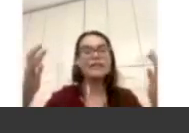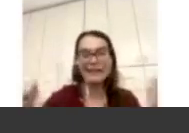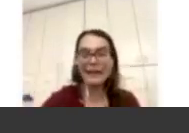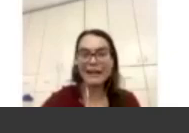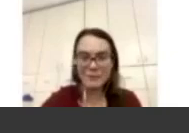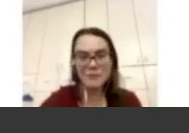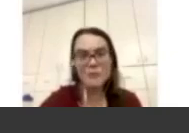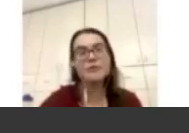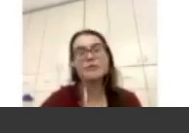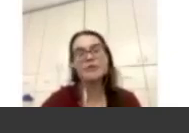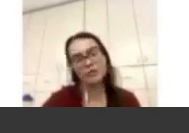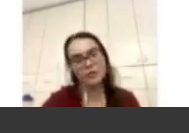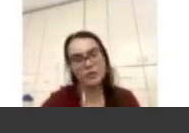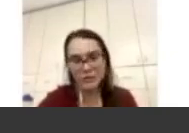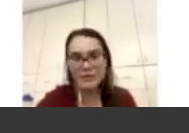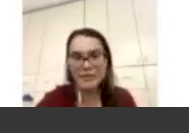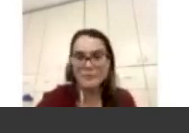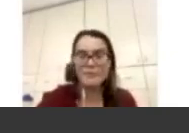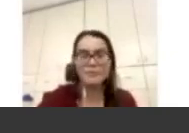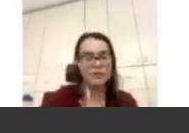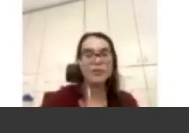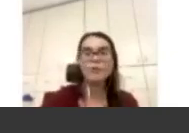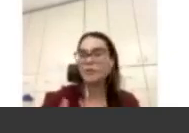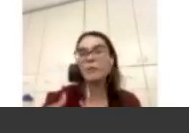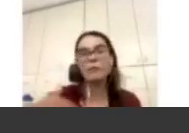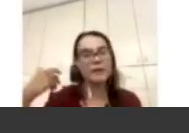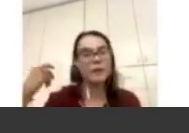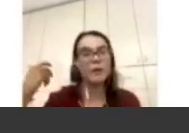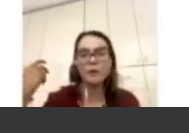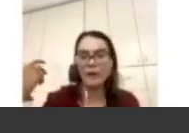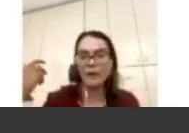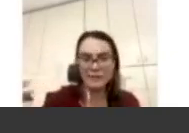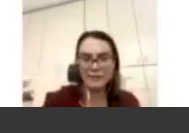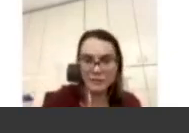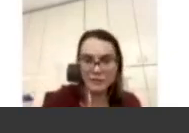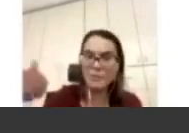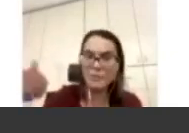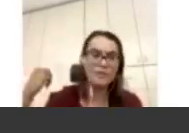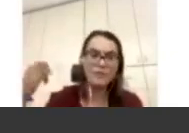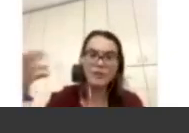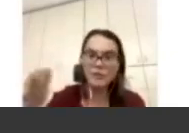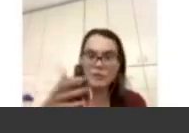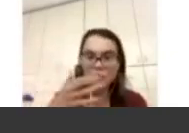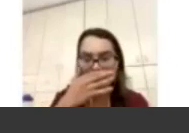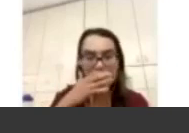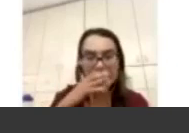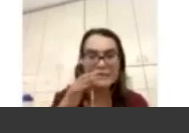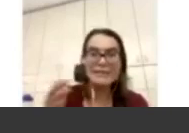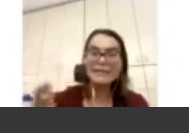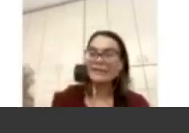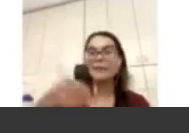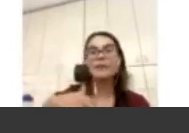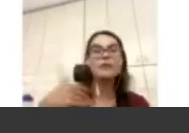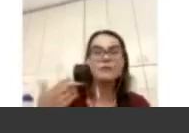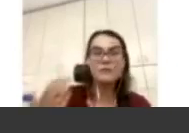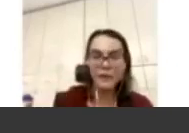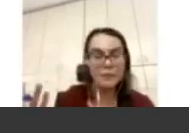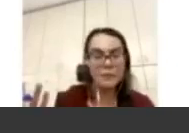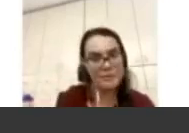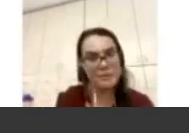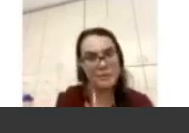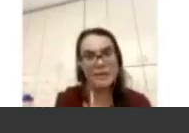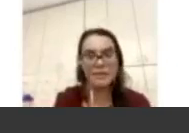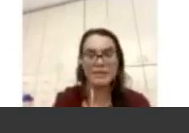gente listava para as pessoas todas as condições que elas podiam. Então, o PAC que cobre 40 sintomas, mais de 20 condições crônicas, tem mais de